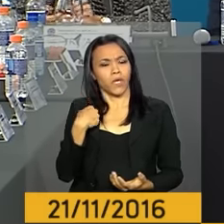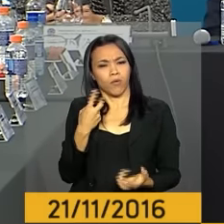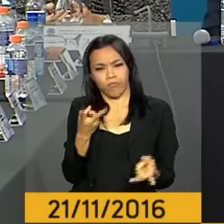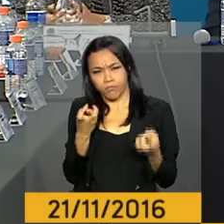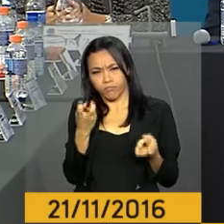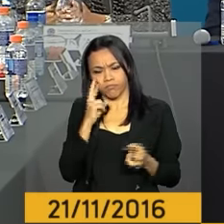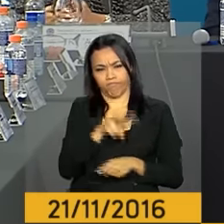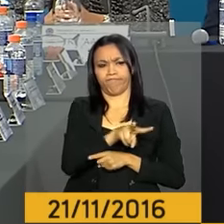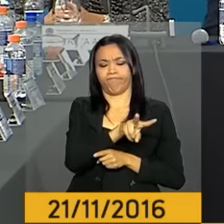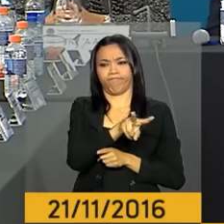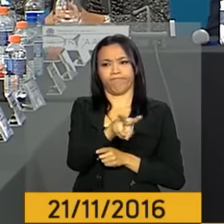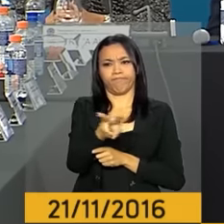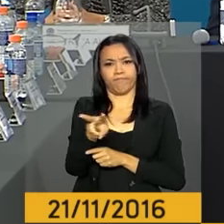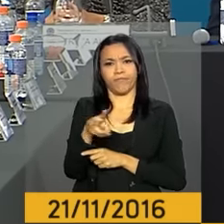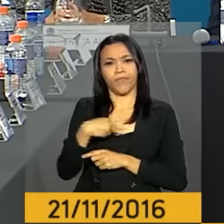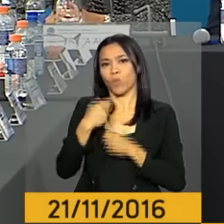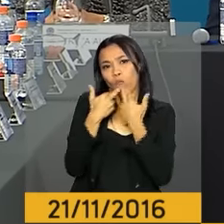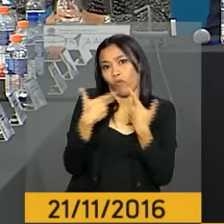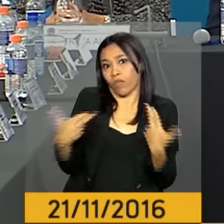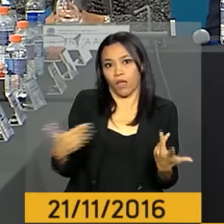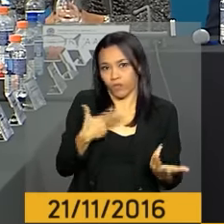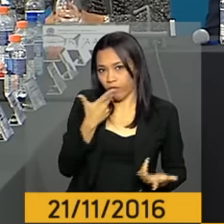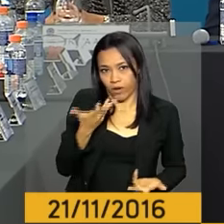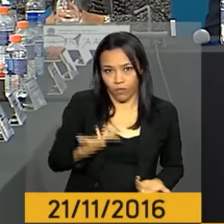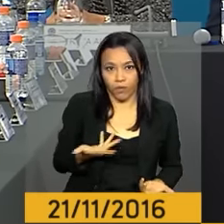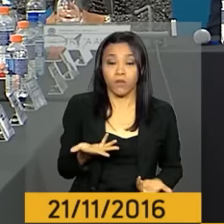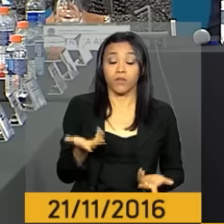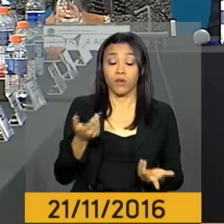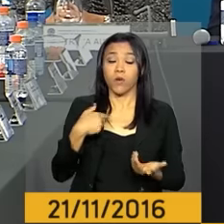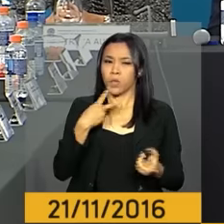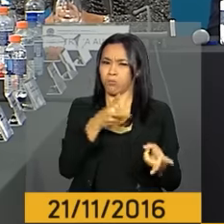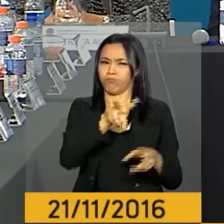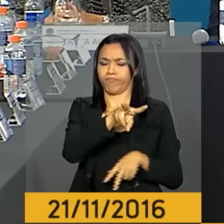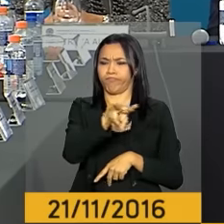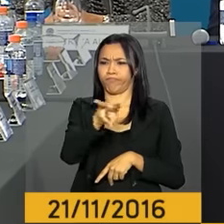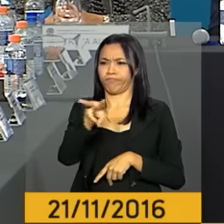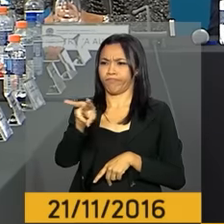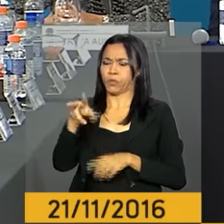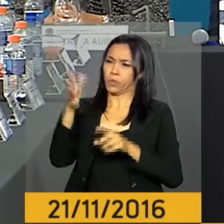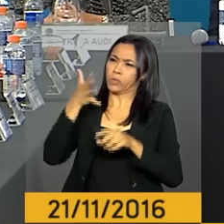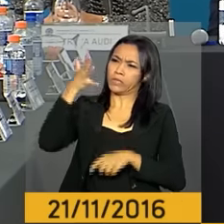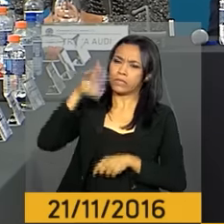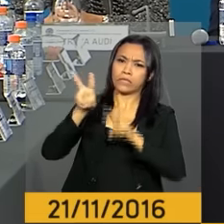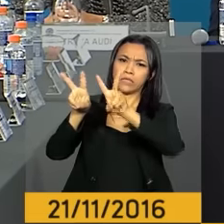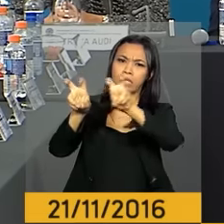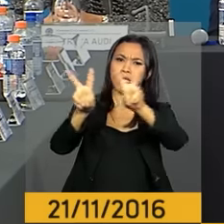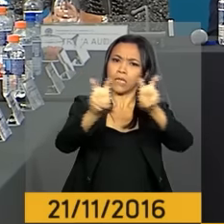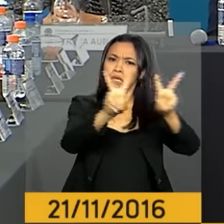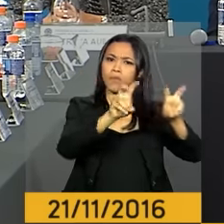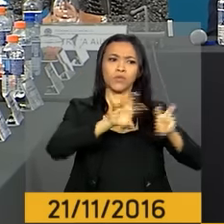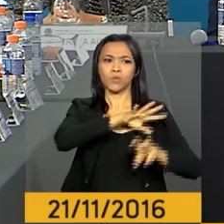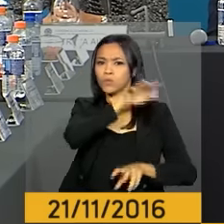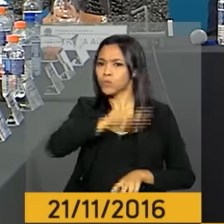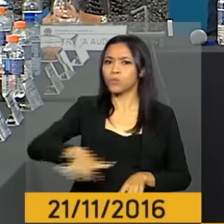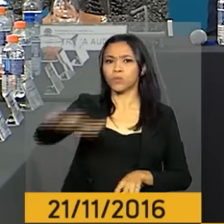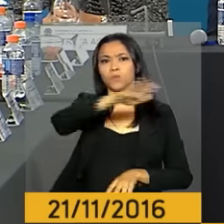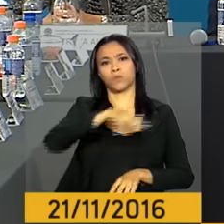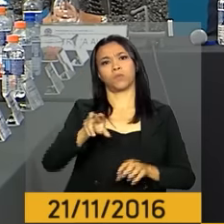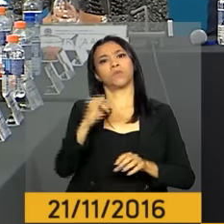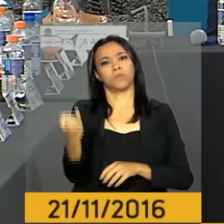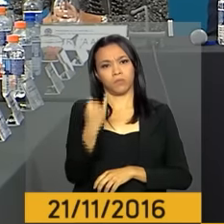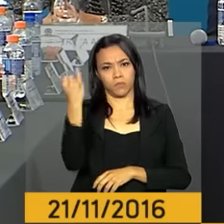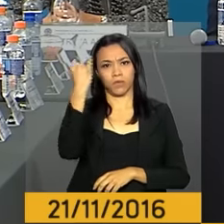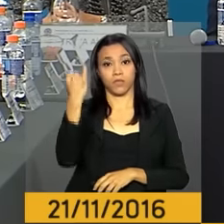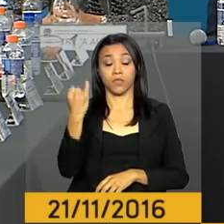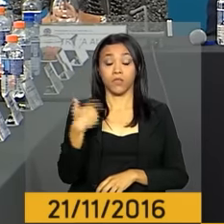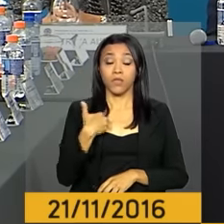dizer agora nenhuma novidade, mas pudemos verificar que os temas foram todos importantes. Eu quero, por exemplo,